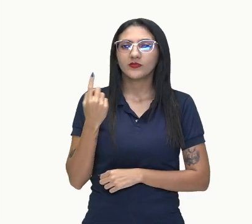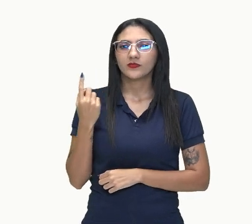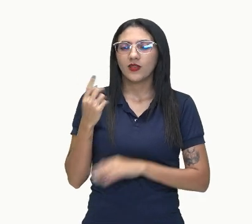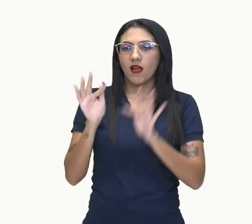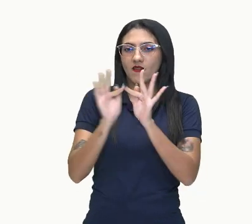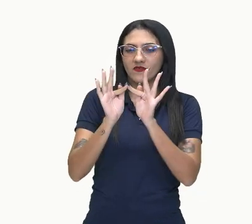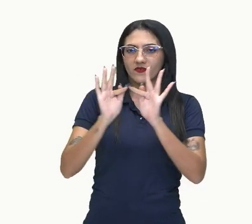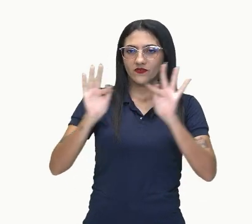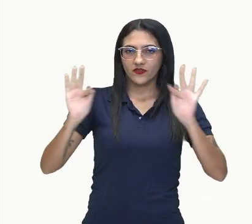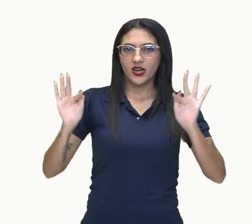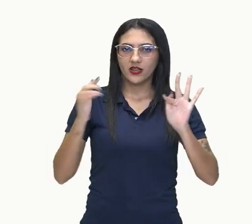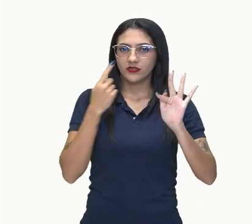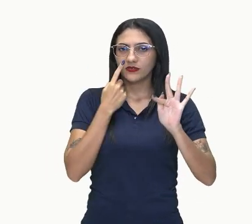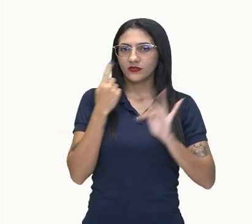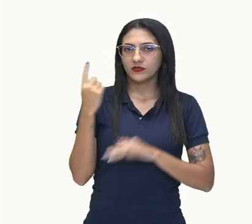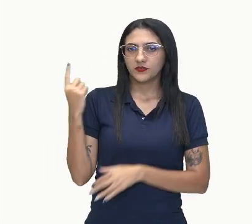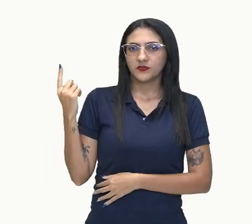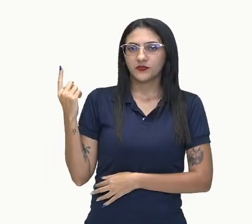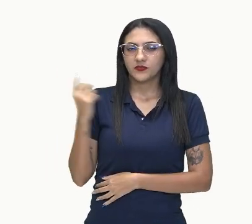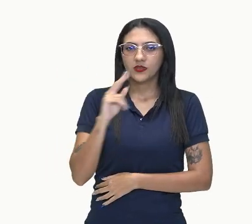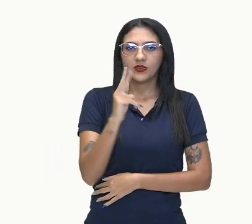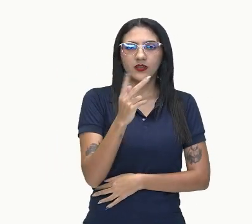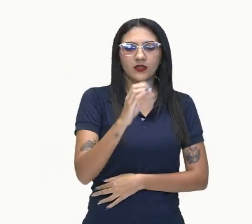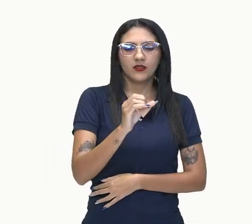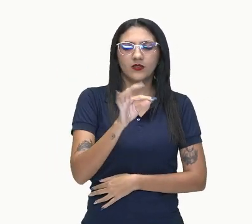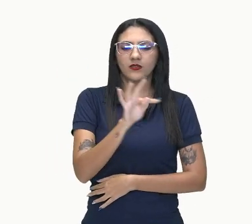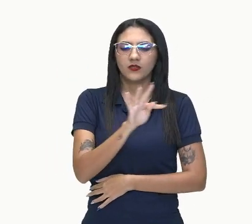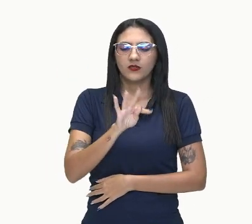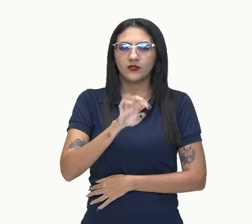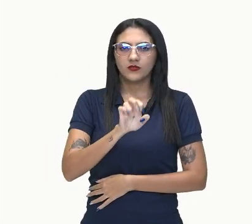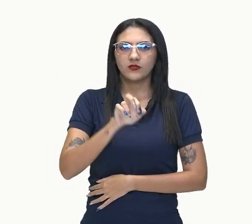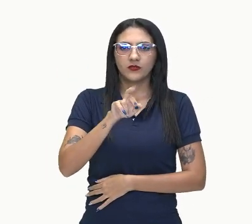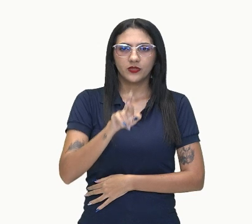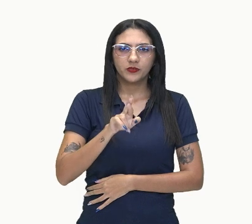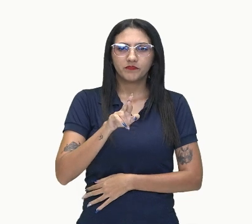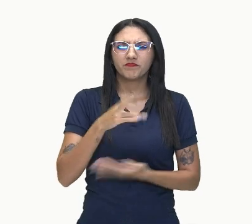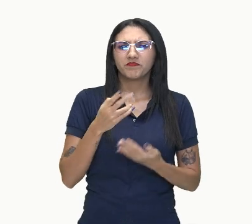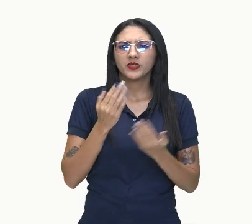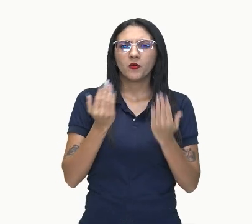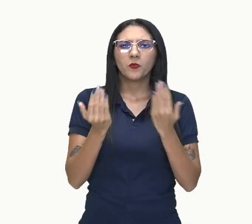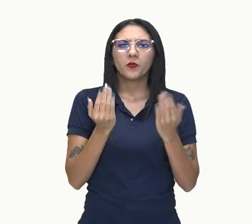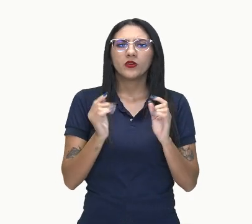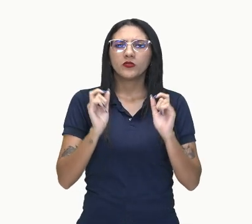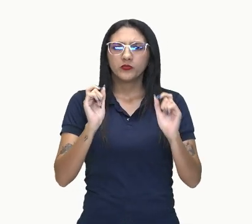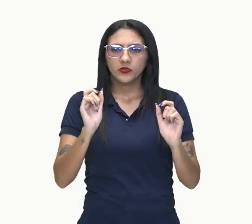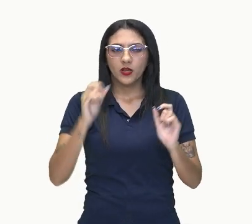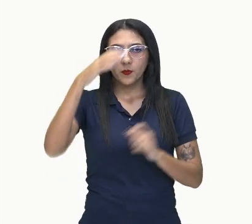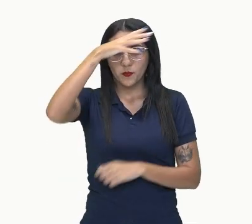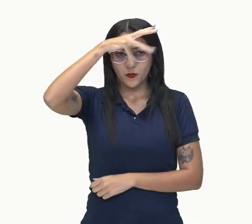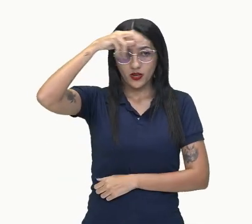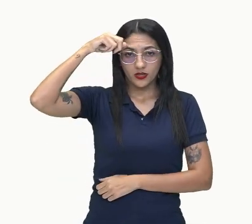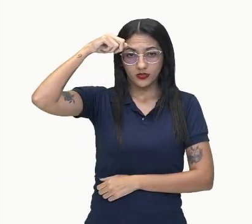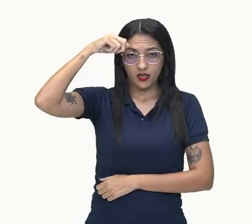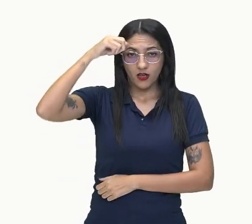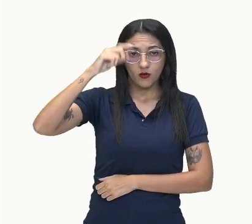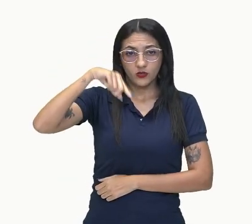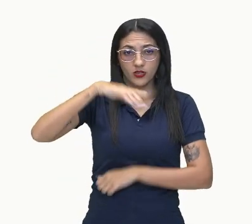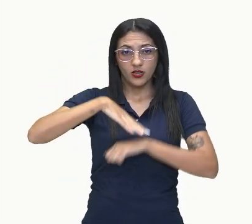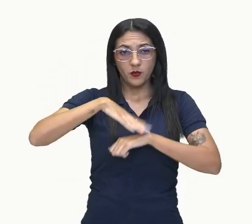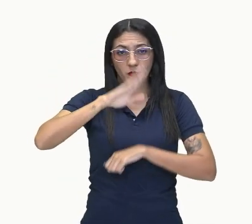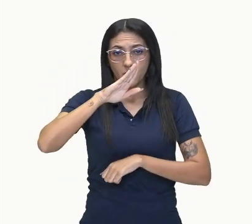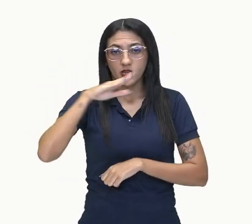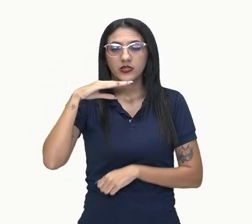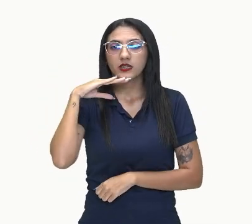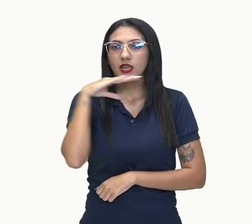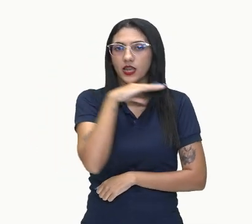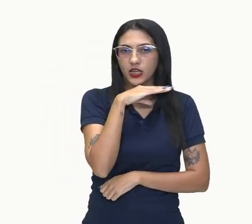is hotter than Tefé. Ou seja, Manaus é mais quente